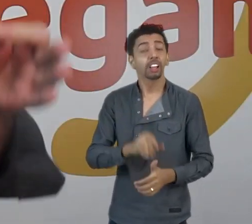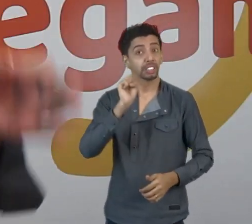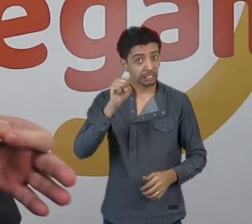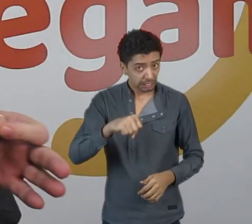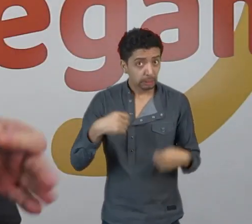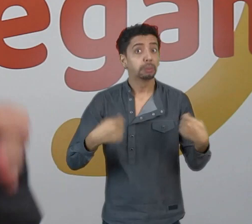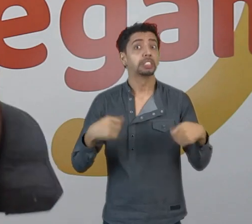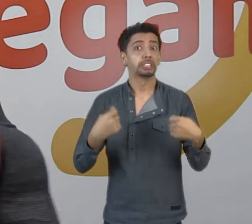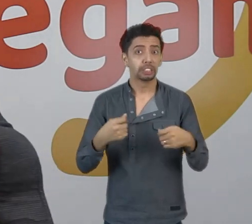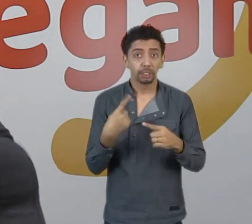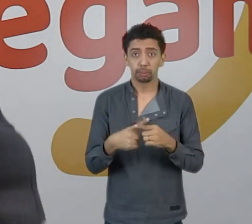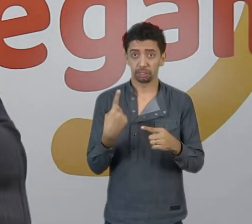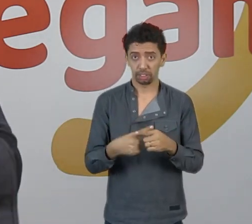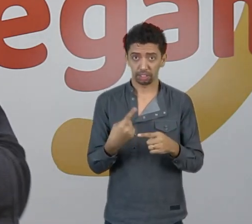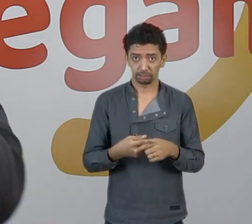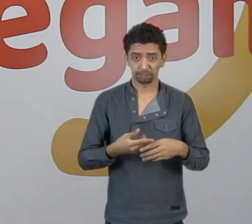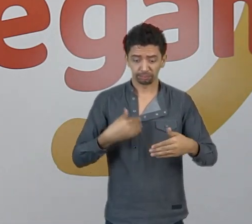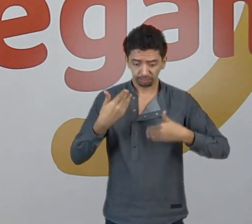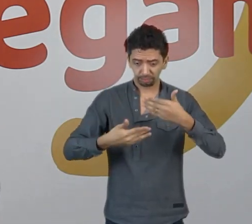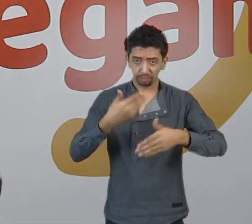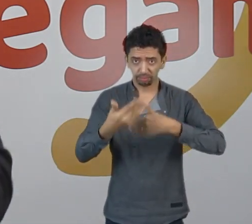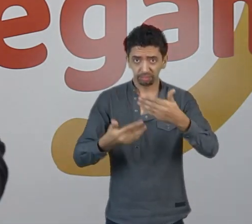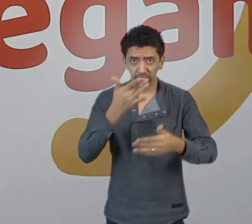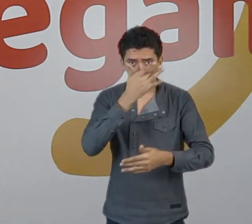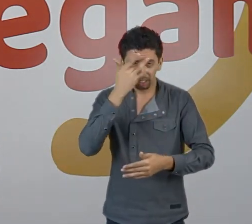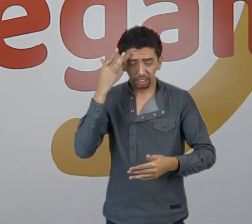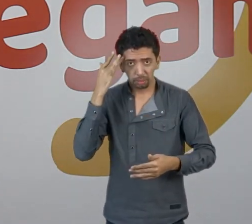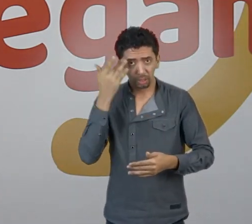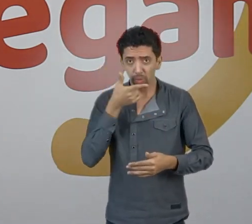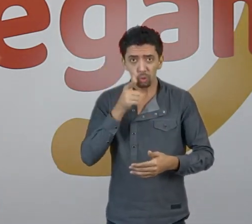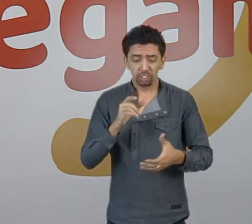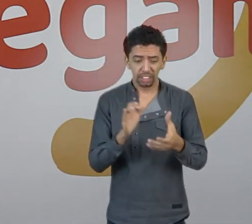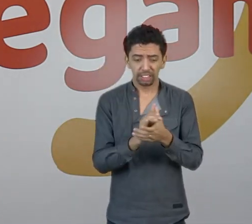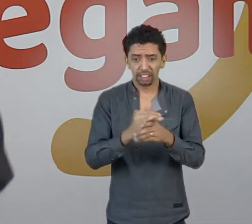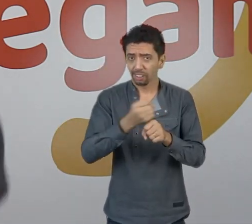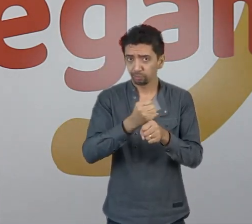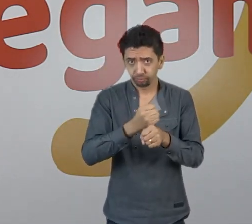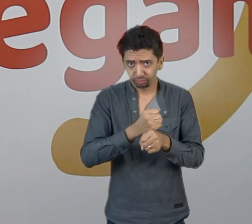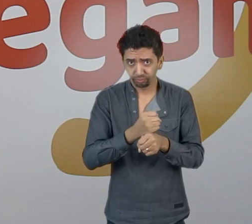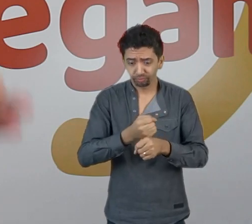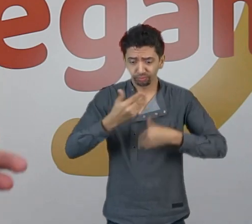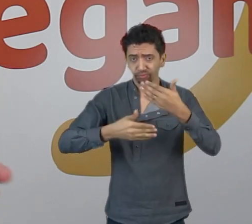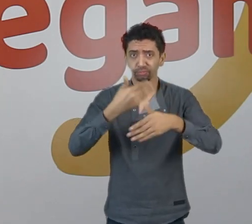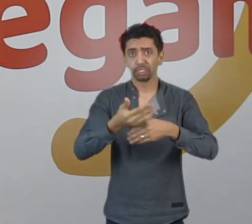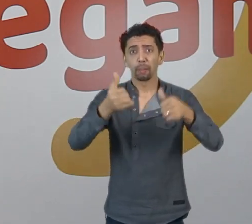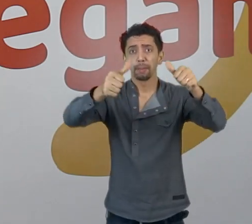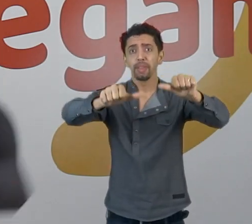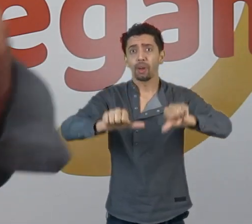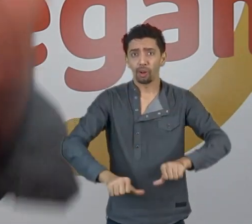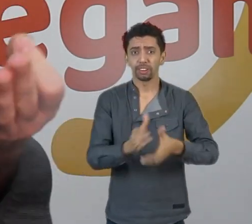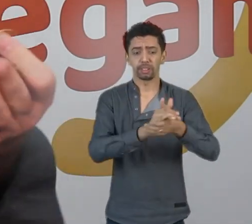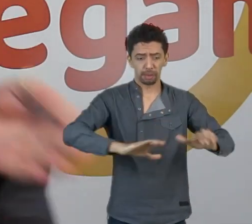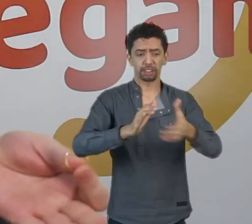cada dia que passa as pessoas estão ficando menos tempo casadas simples porque porque